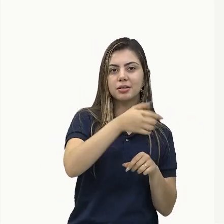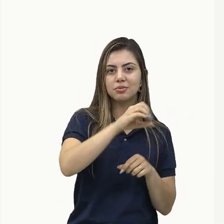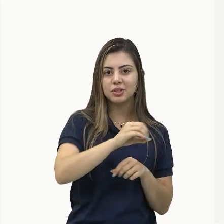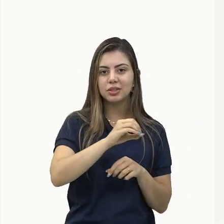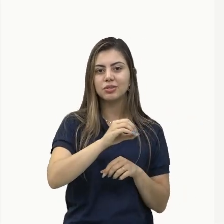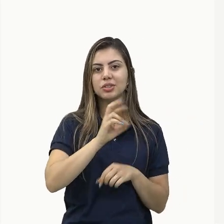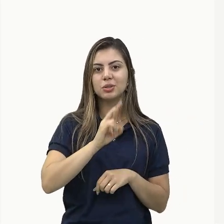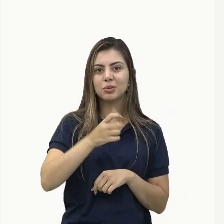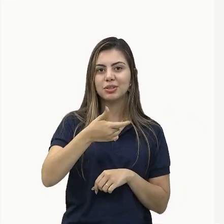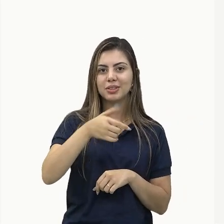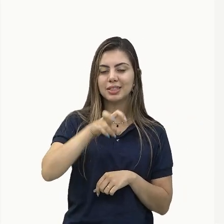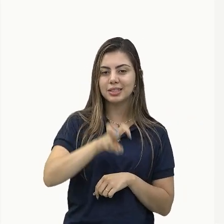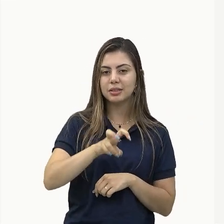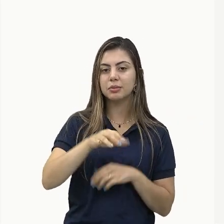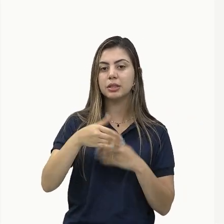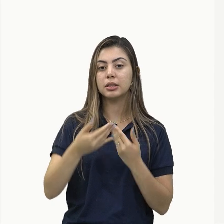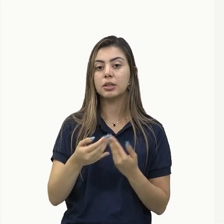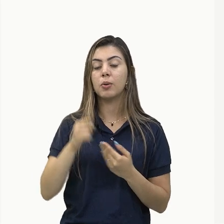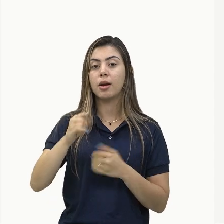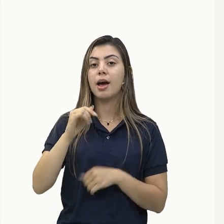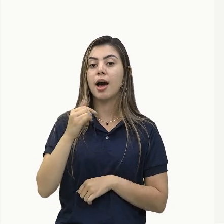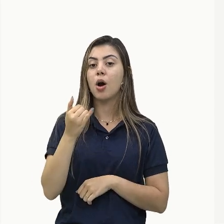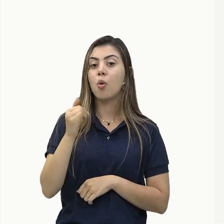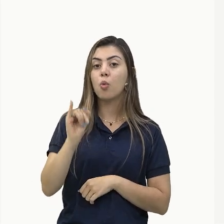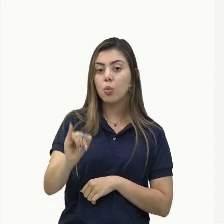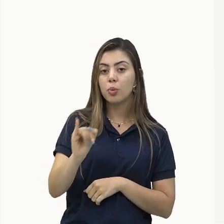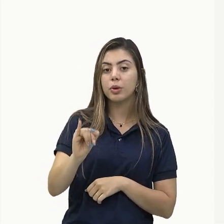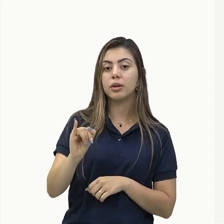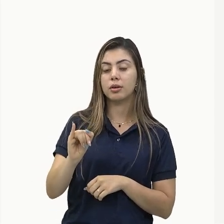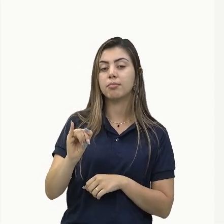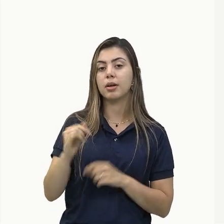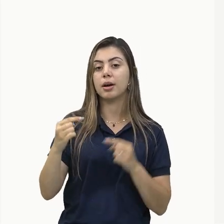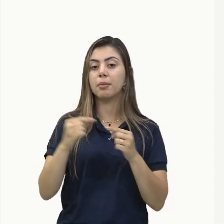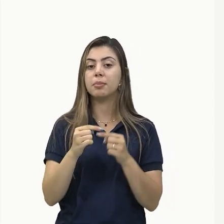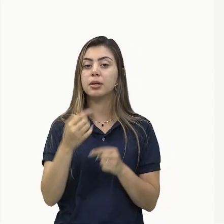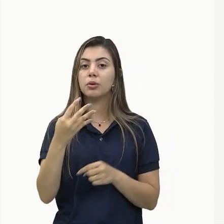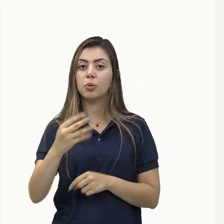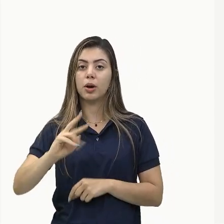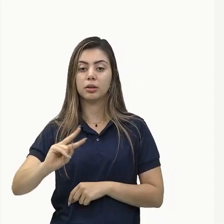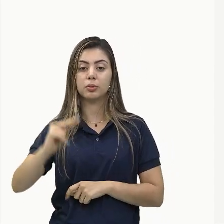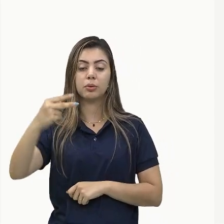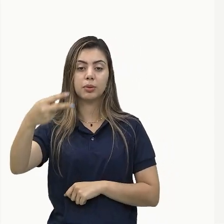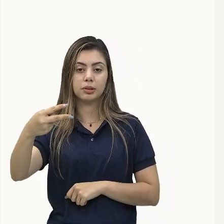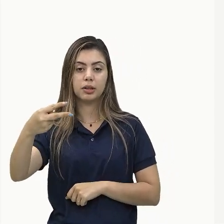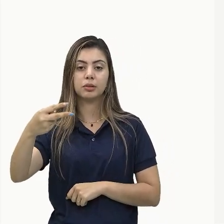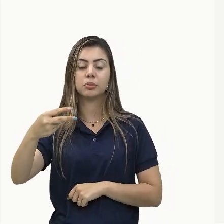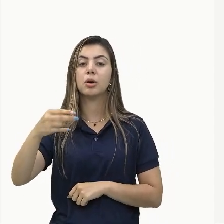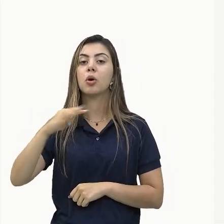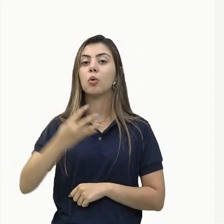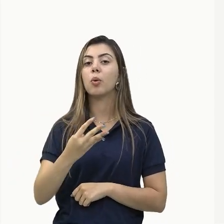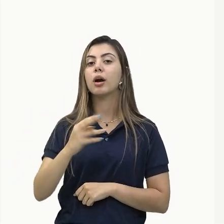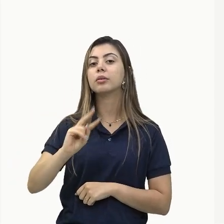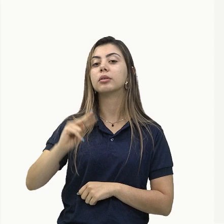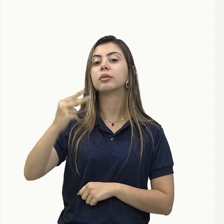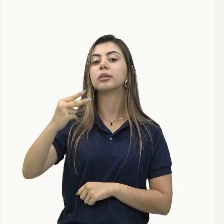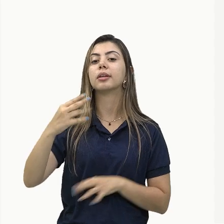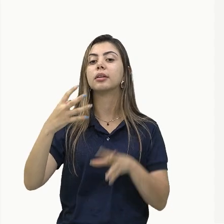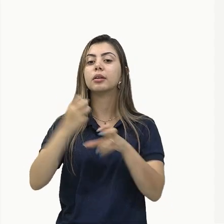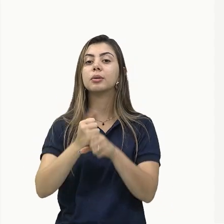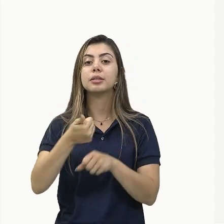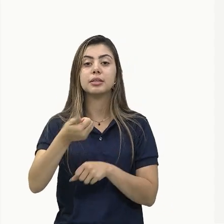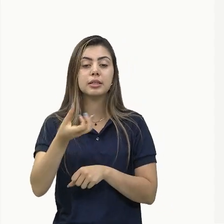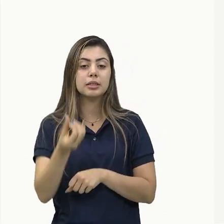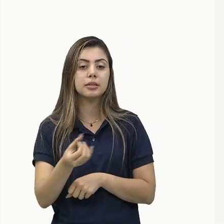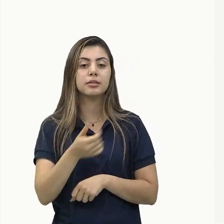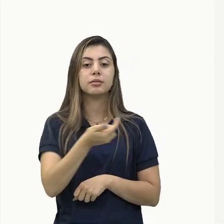4, então eu elevo 4 ao quadrado. Tem que elevar ao quadrado primeiro, né? 4 ao quadrado é 16, multiplicado